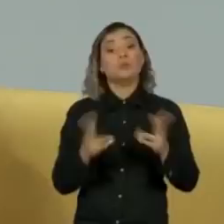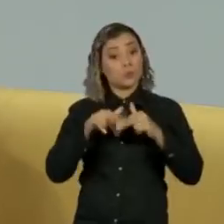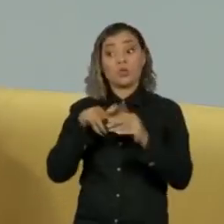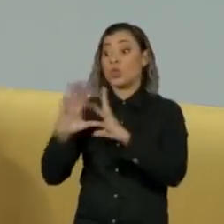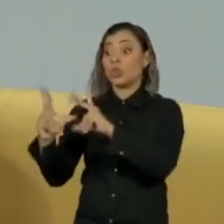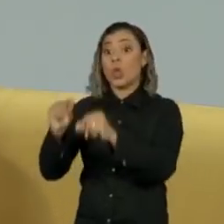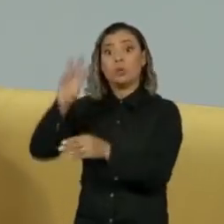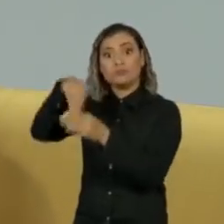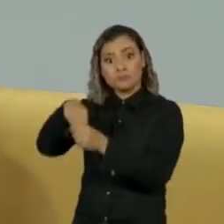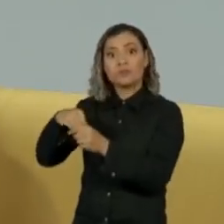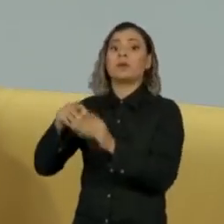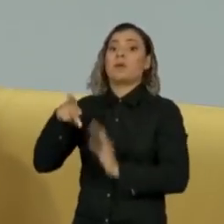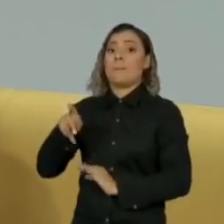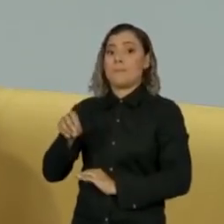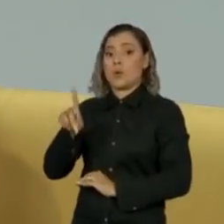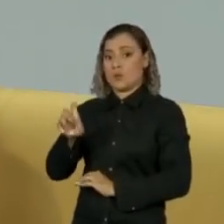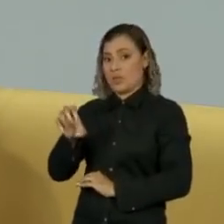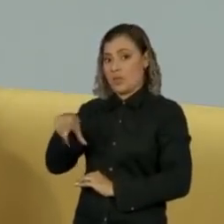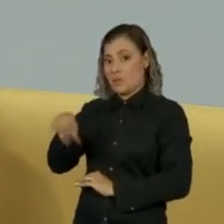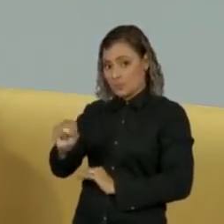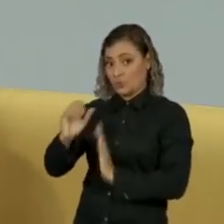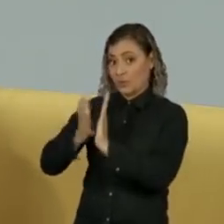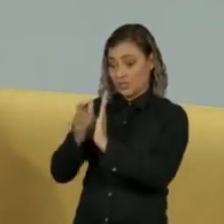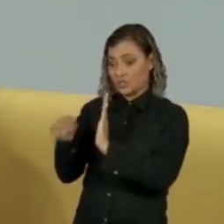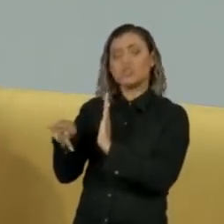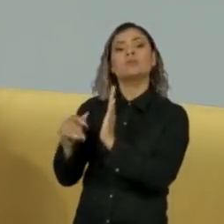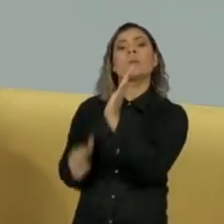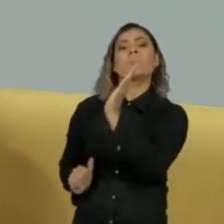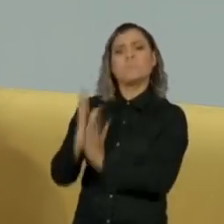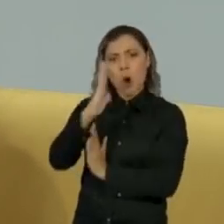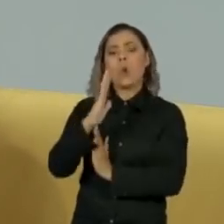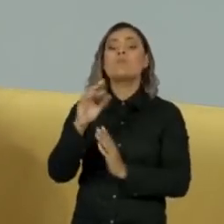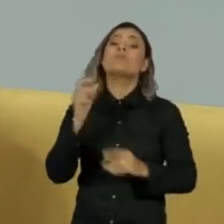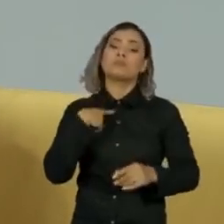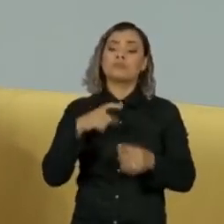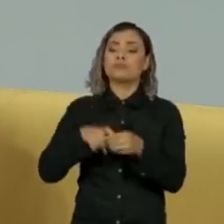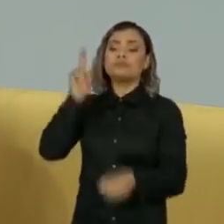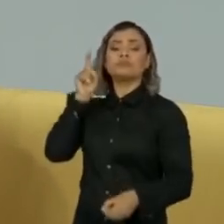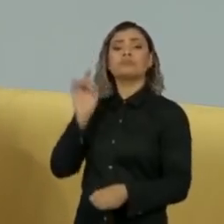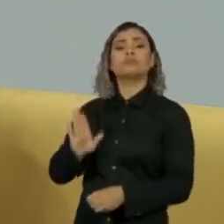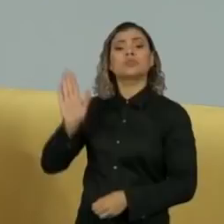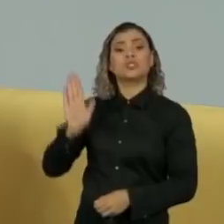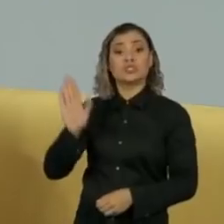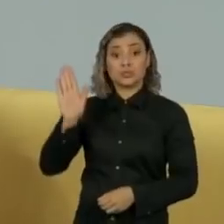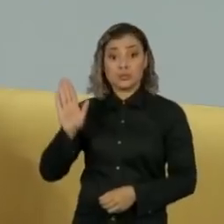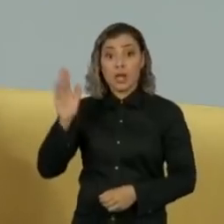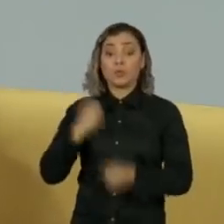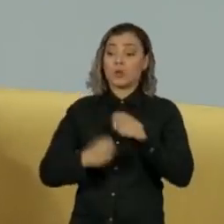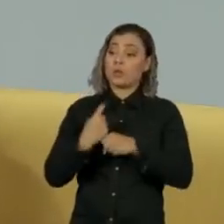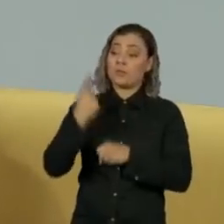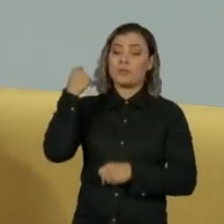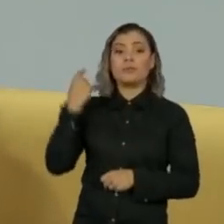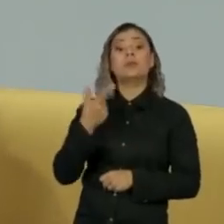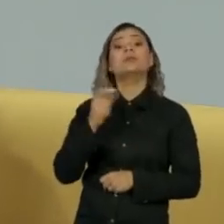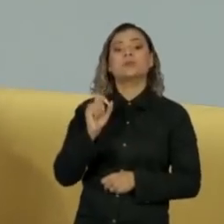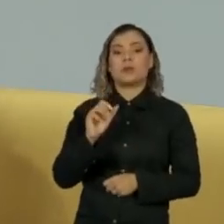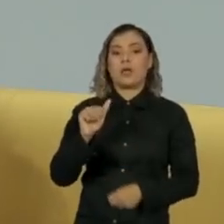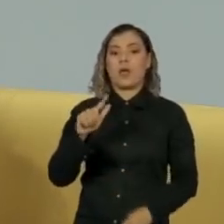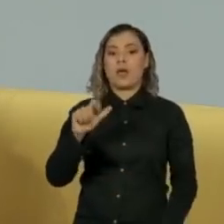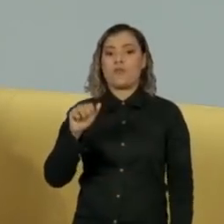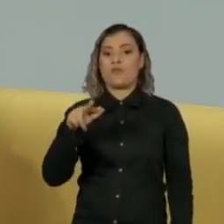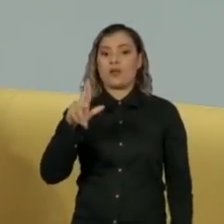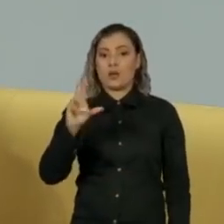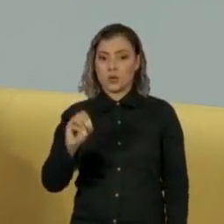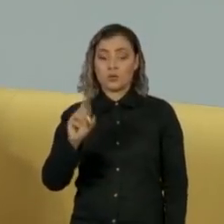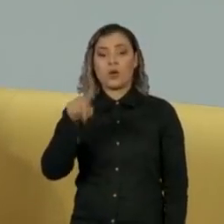Podemos se define como um partido independente e teve como candidato à presidência da República o senador Álvaro Dias, que